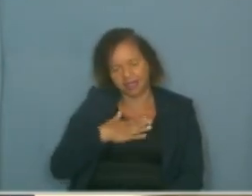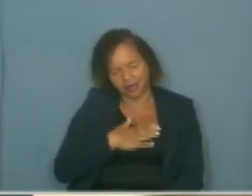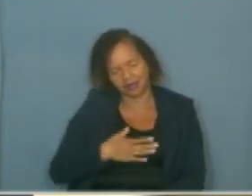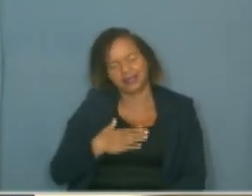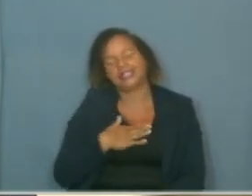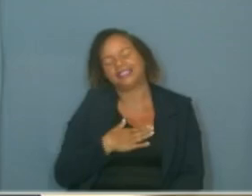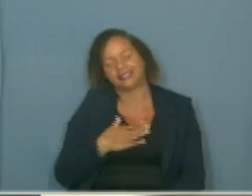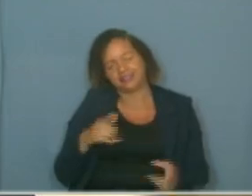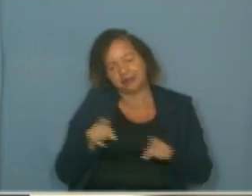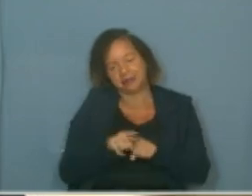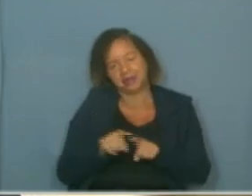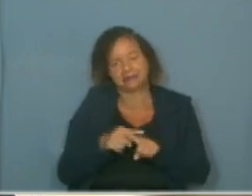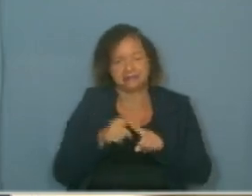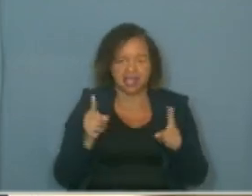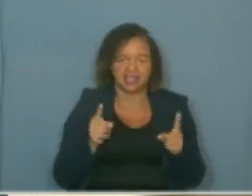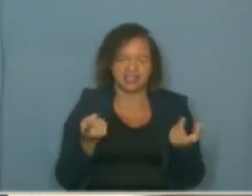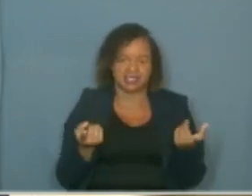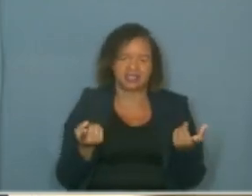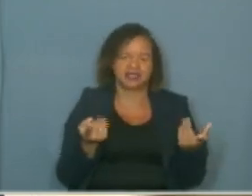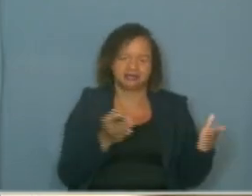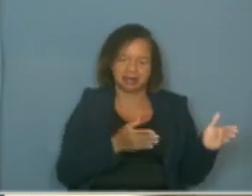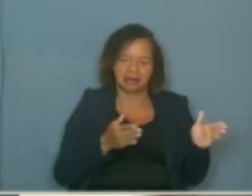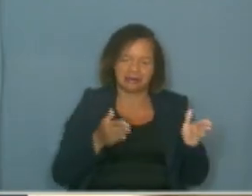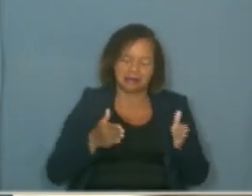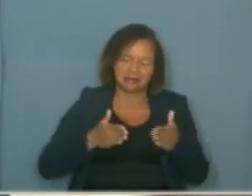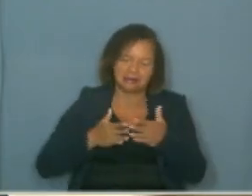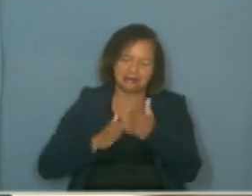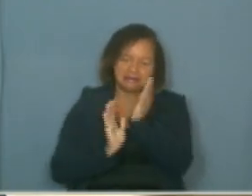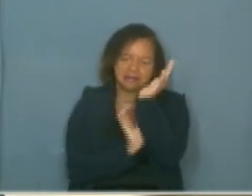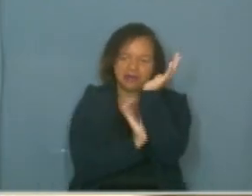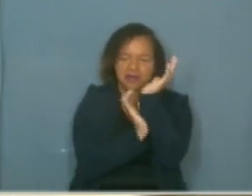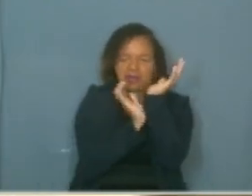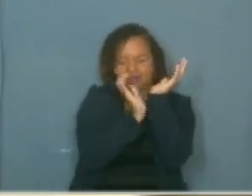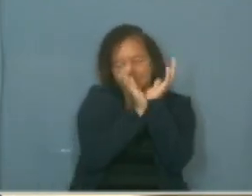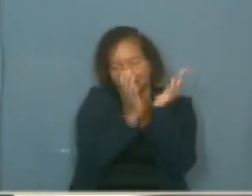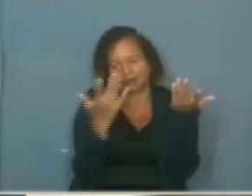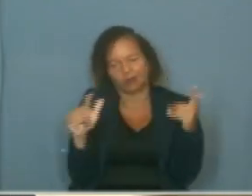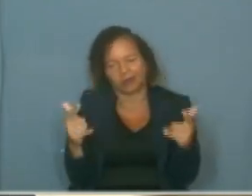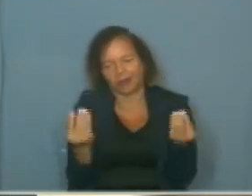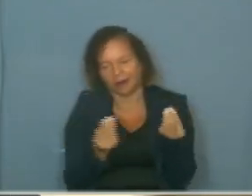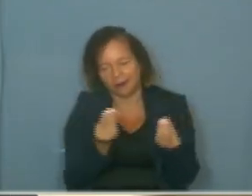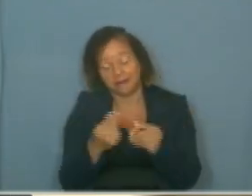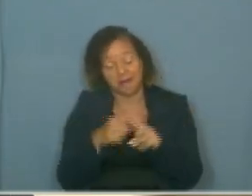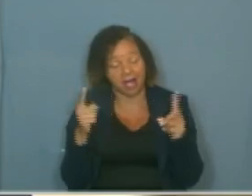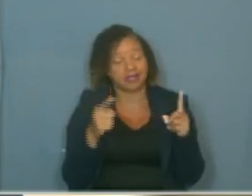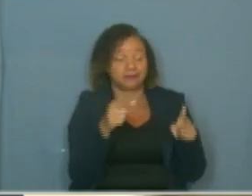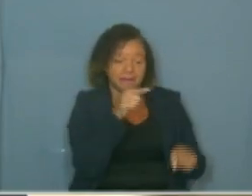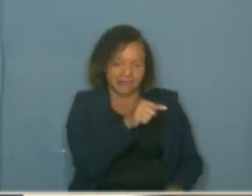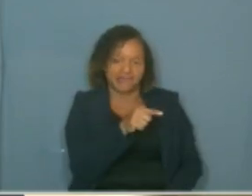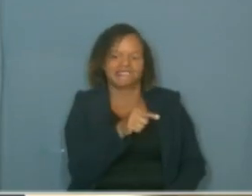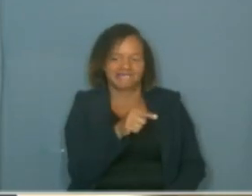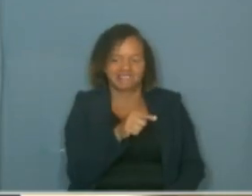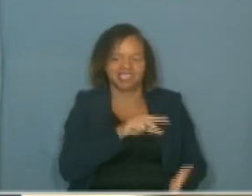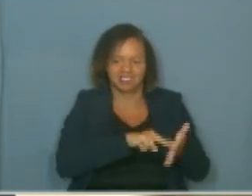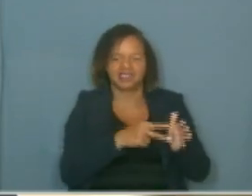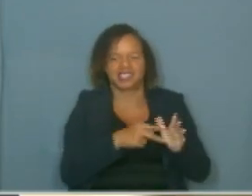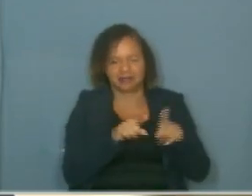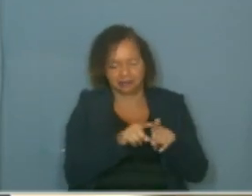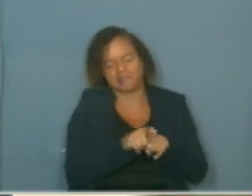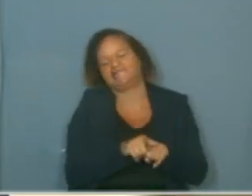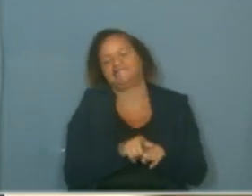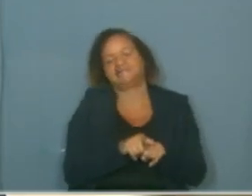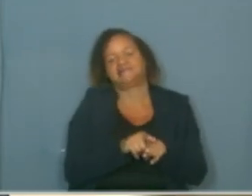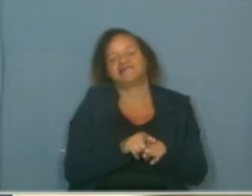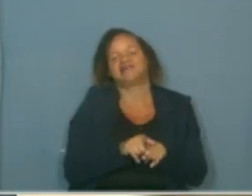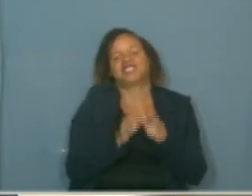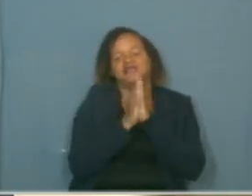ser signatários, mas que por uma questão de trâmite burocrático não foram signatários, mas que nós consideramos também como signatários fossem.